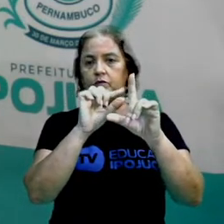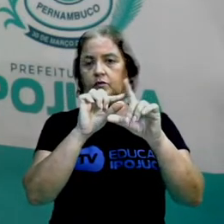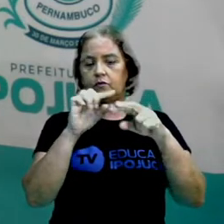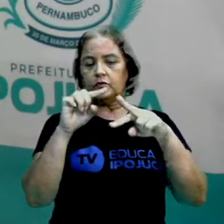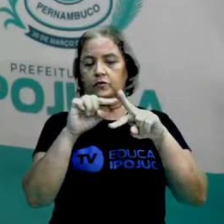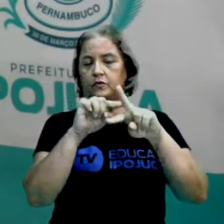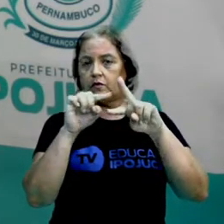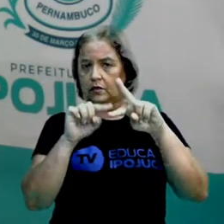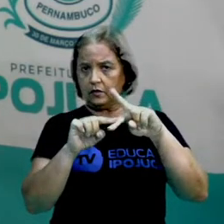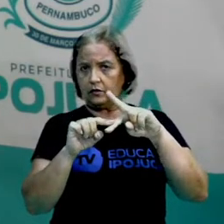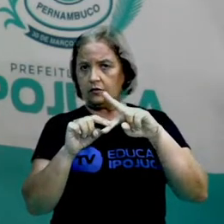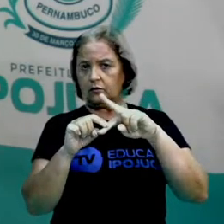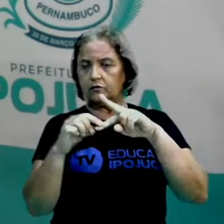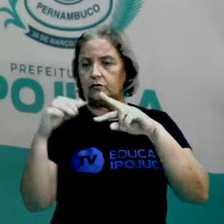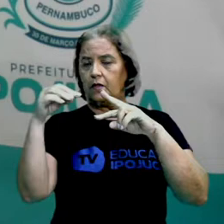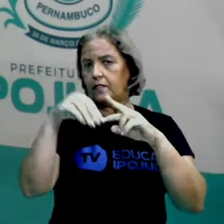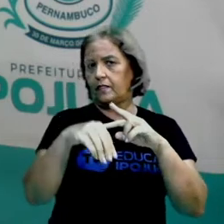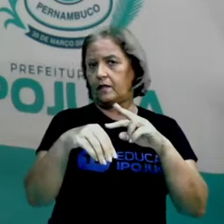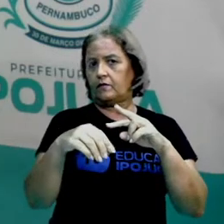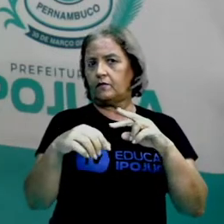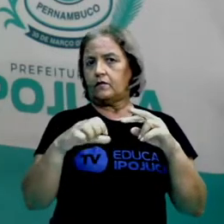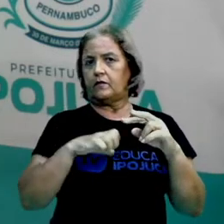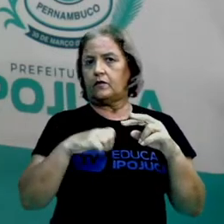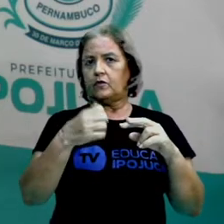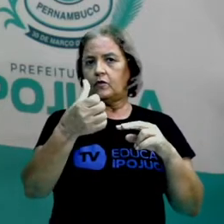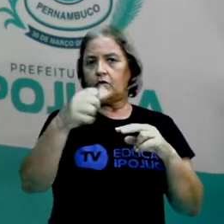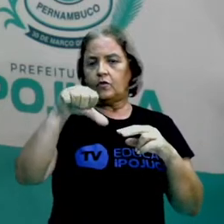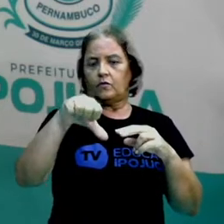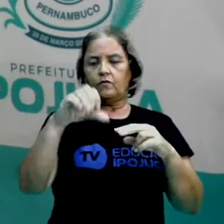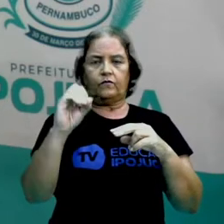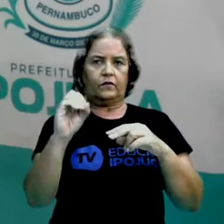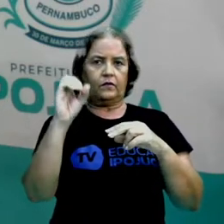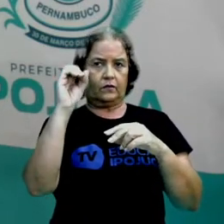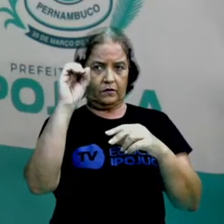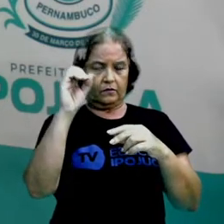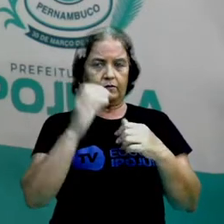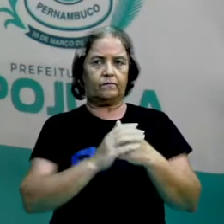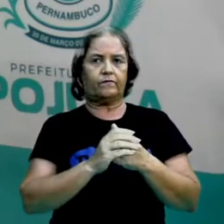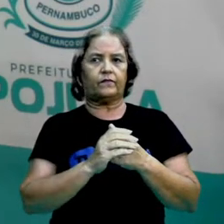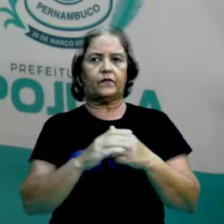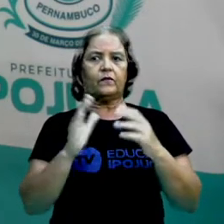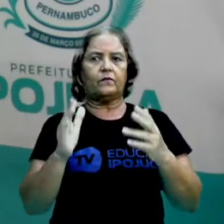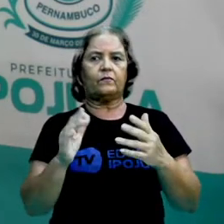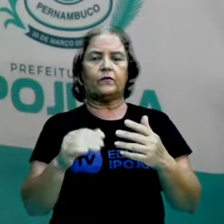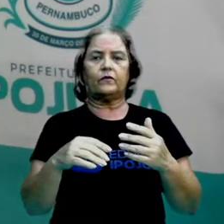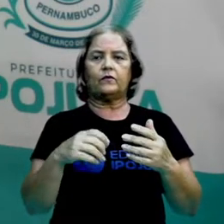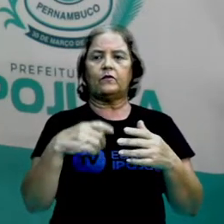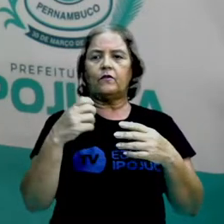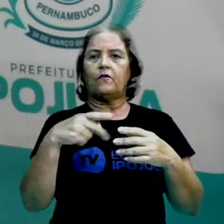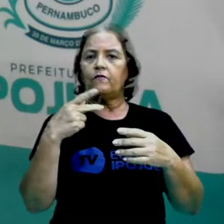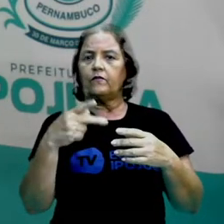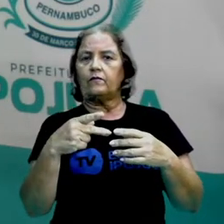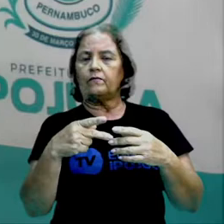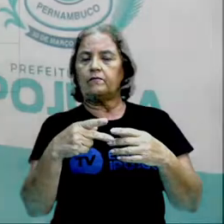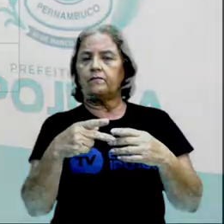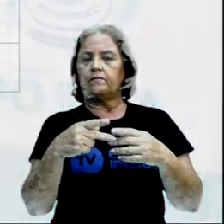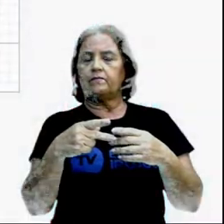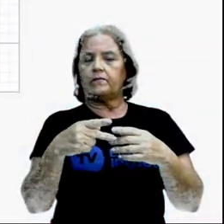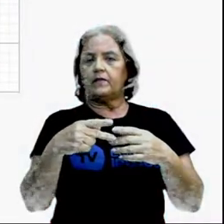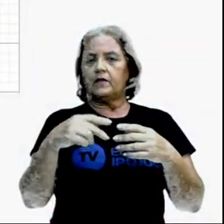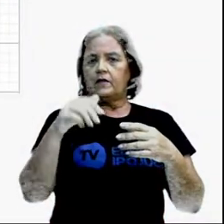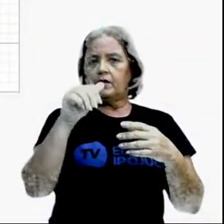eles medem 90 graus. Ok? Eu posso dizer que o quadrado ABCD e o